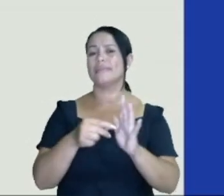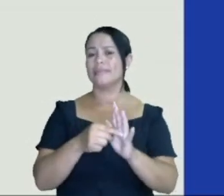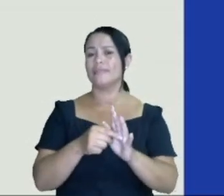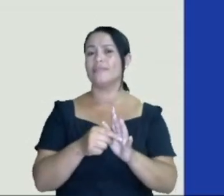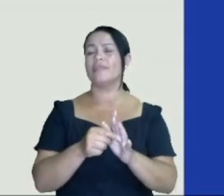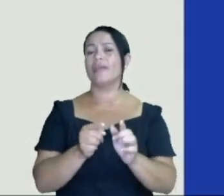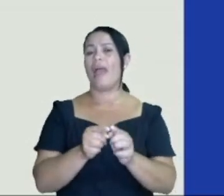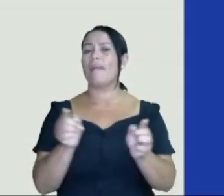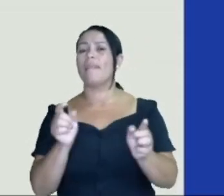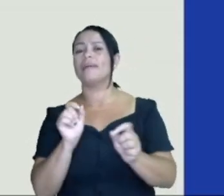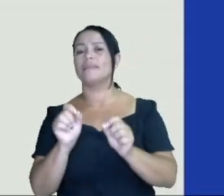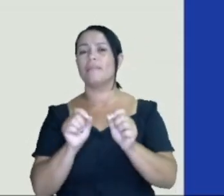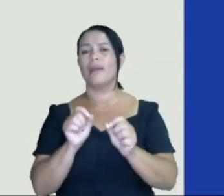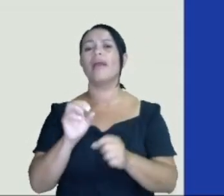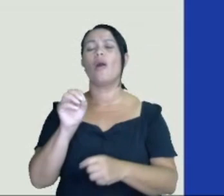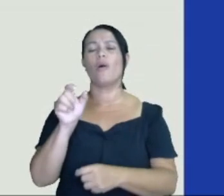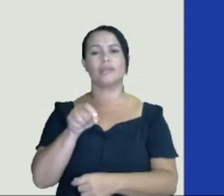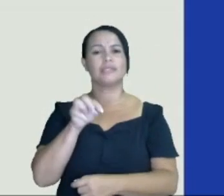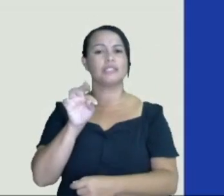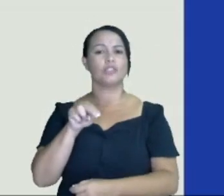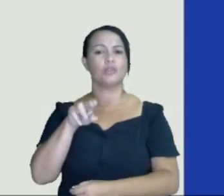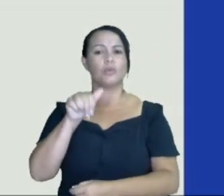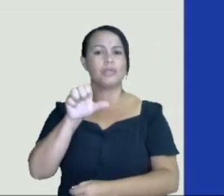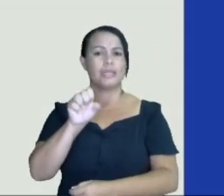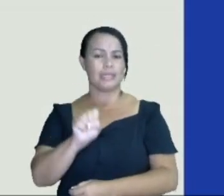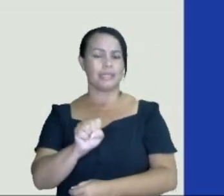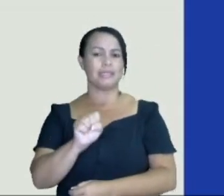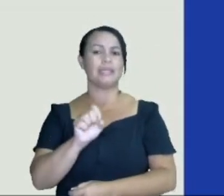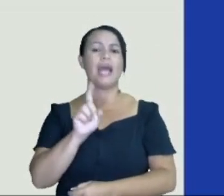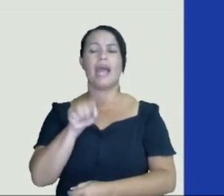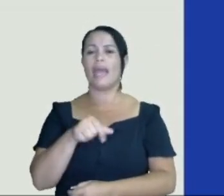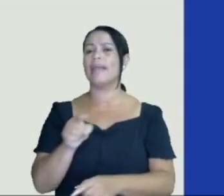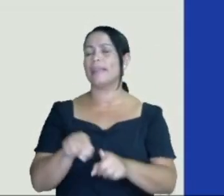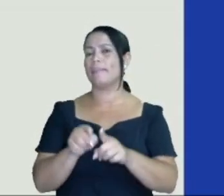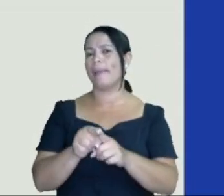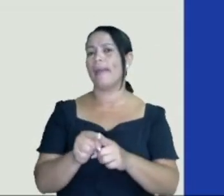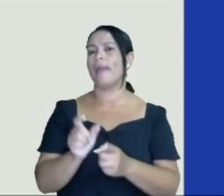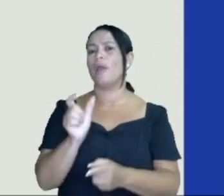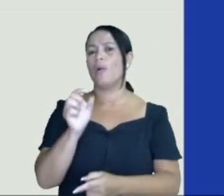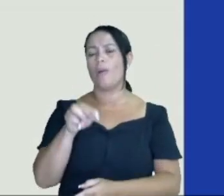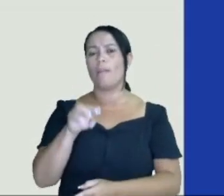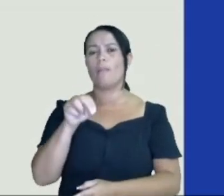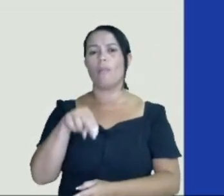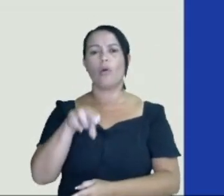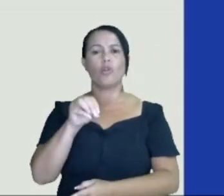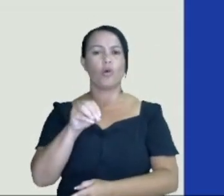é oxítona. Vamos lá? É uma monossílaba, no caso do céu.